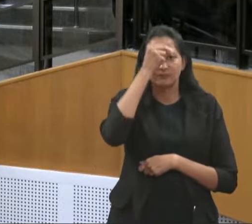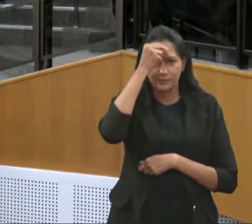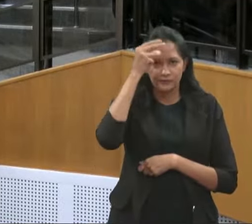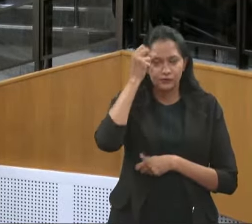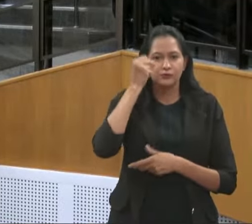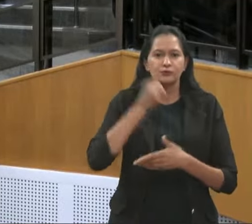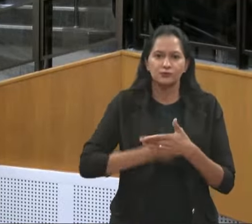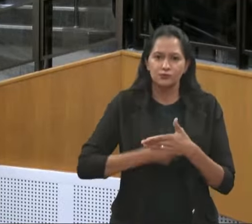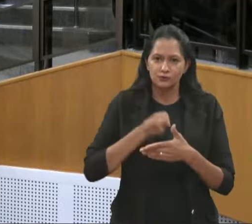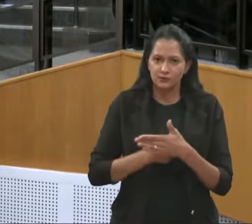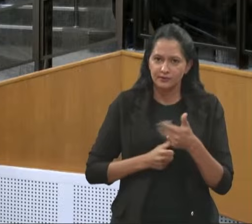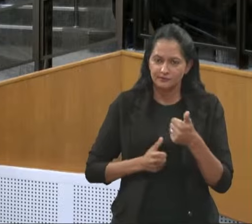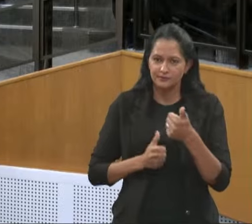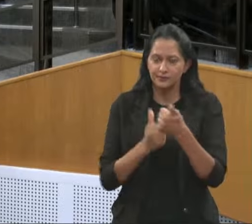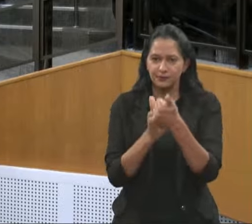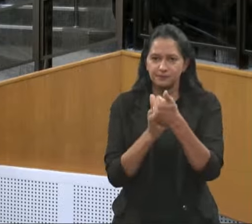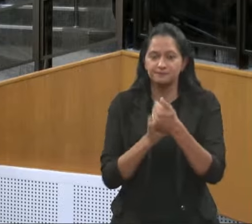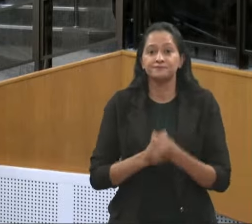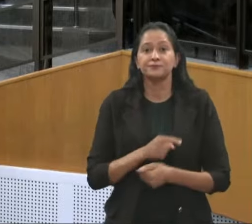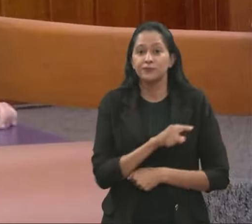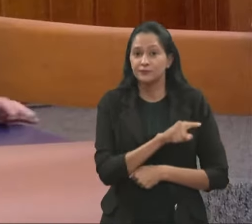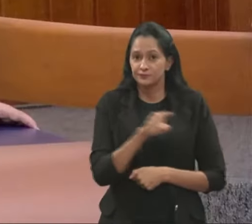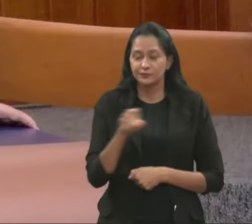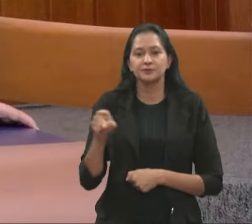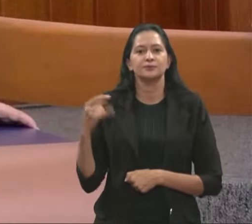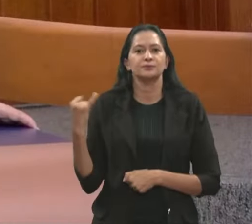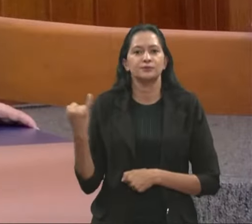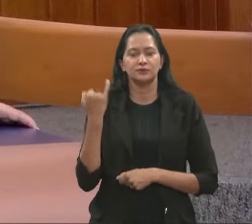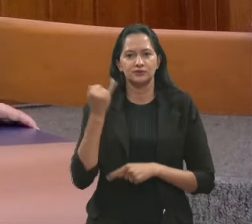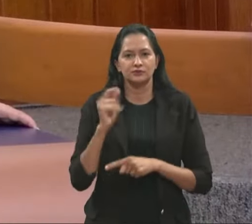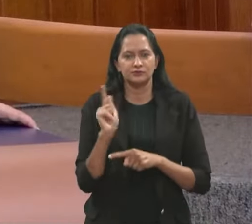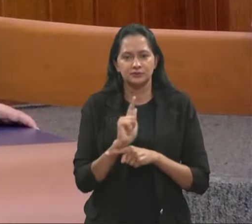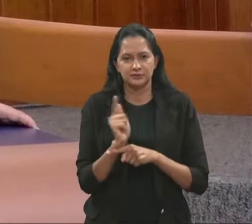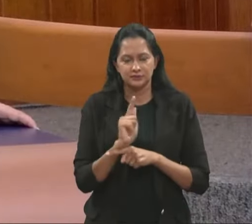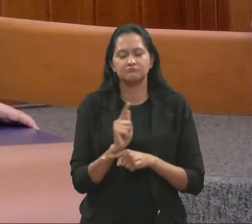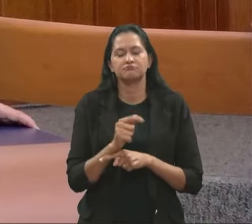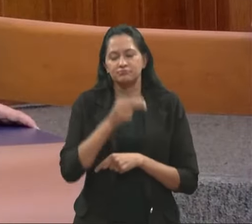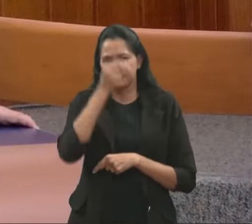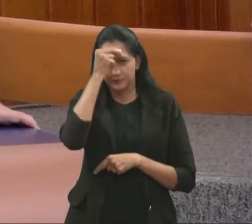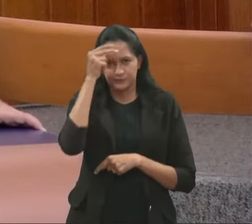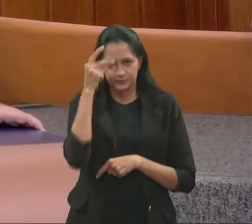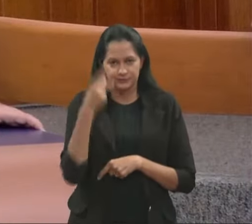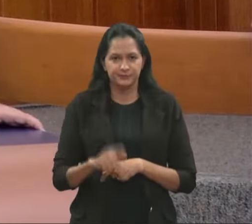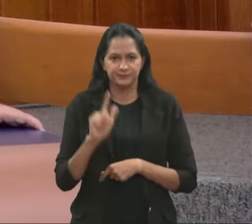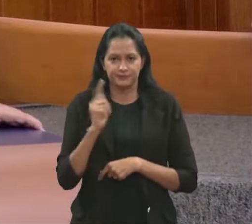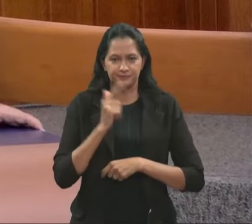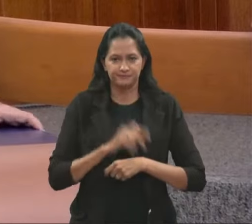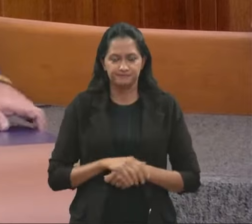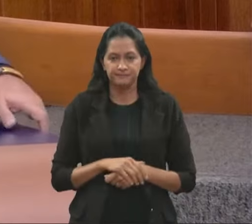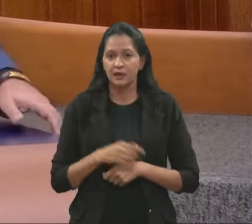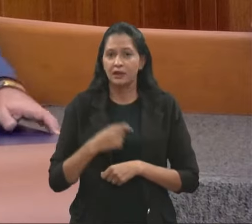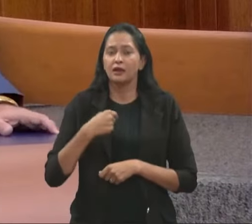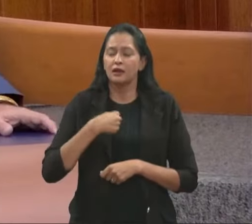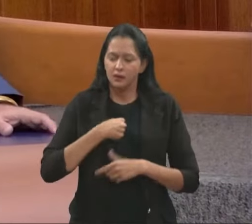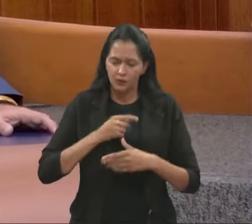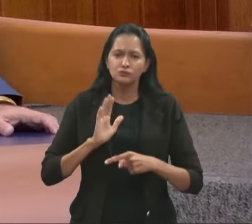vocês. Vocês são importantes para a administração. E eu não vou abrir mão de